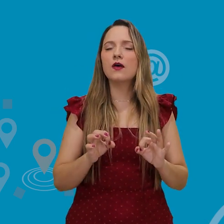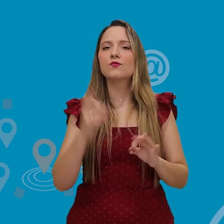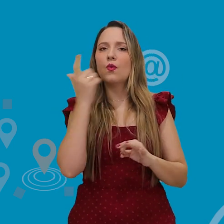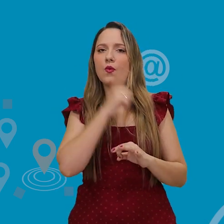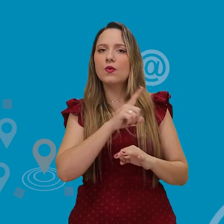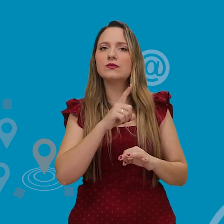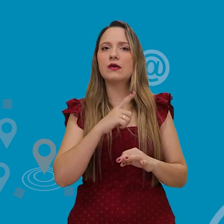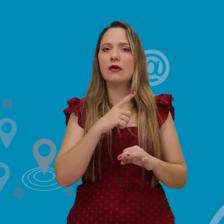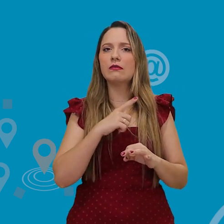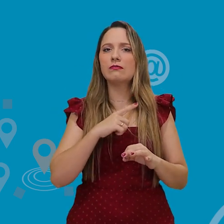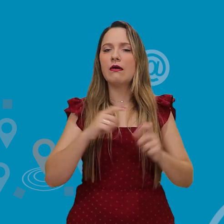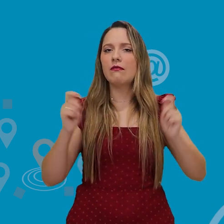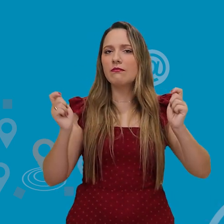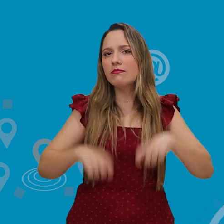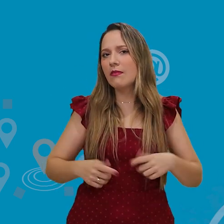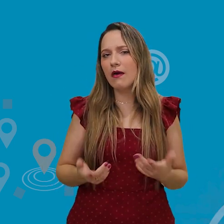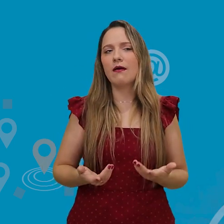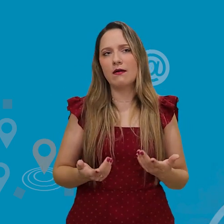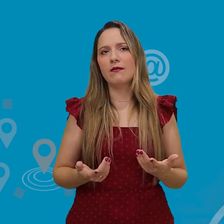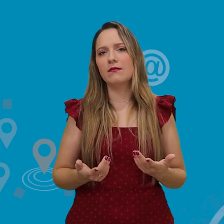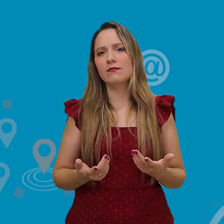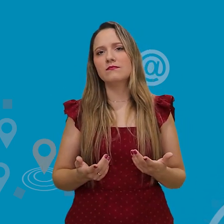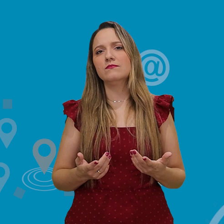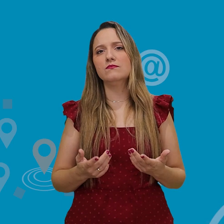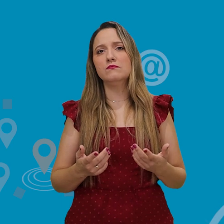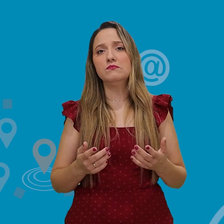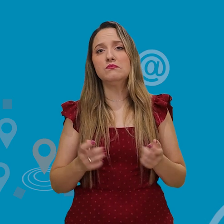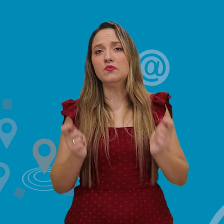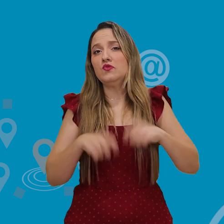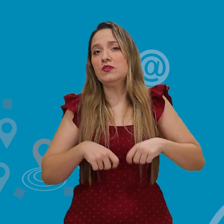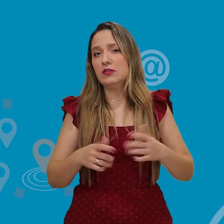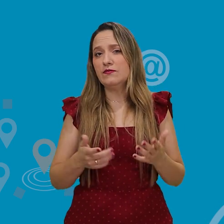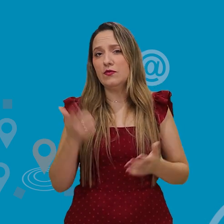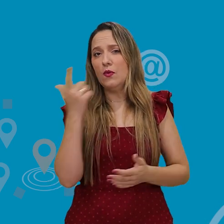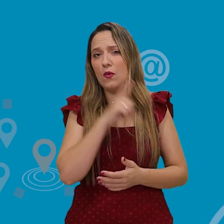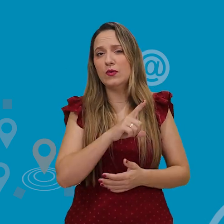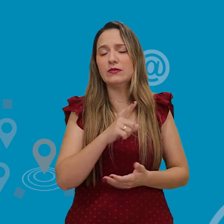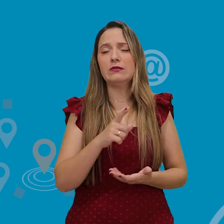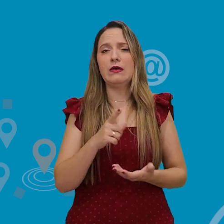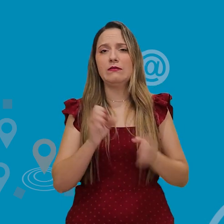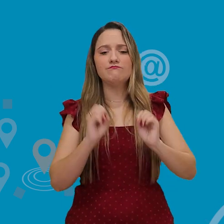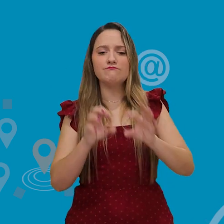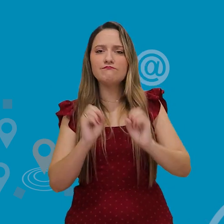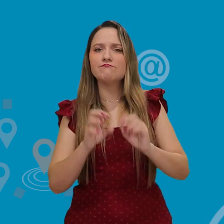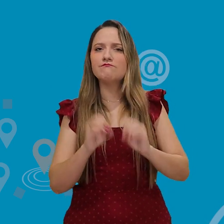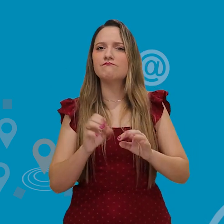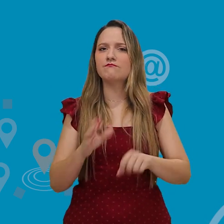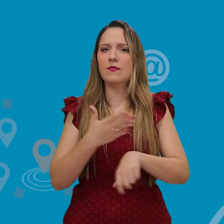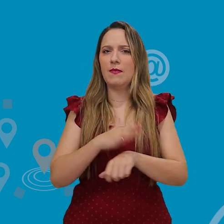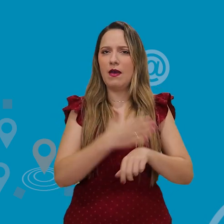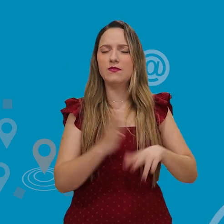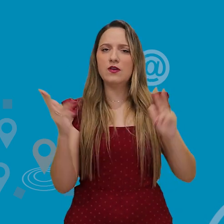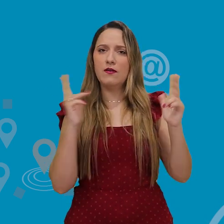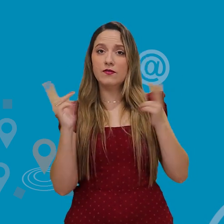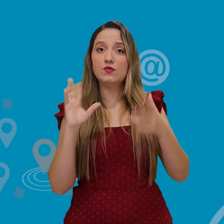possa minimizar, né, e, de certa forma, também a gente não inviabilize, né, o ensino dessas práticas